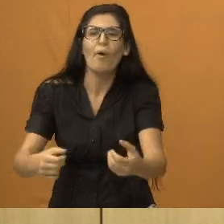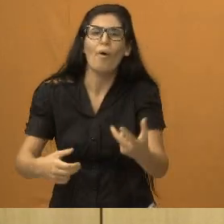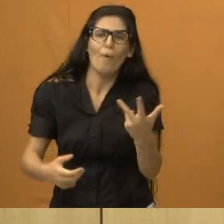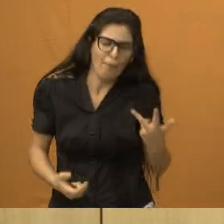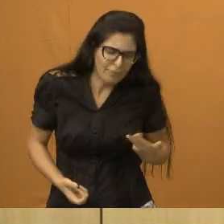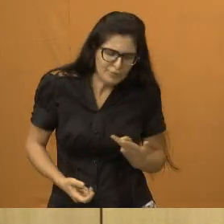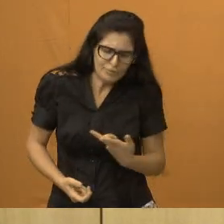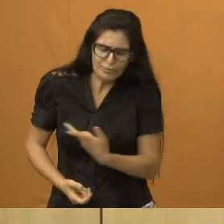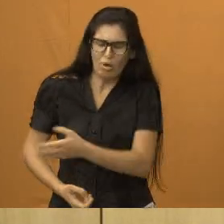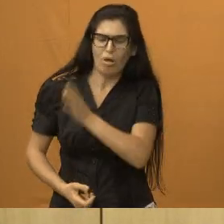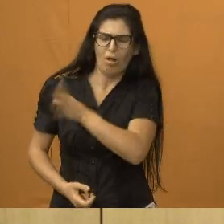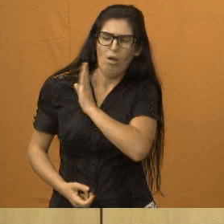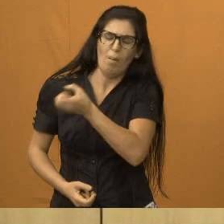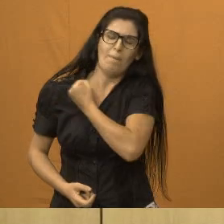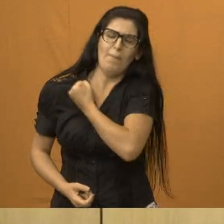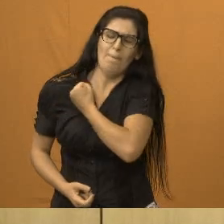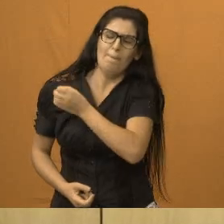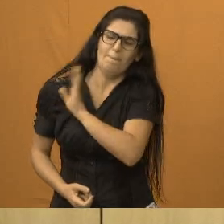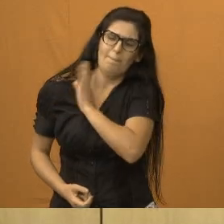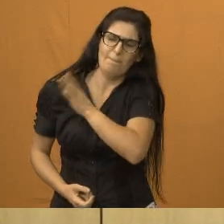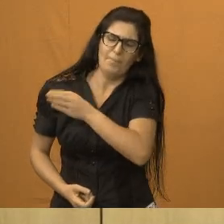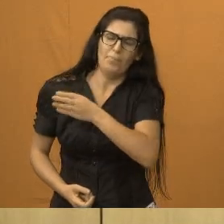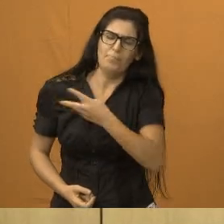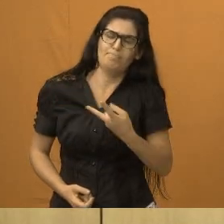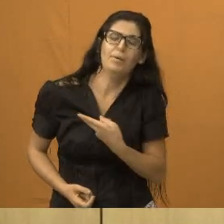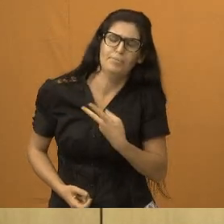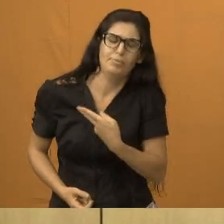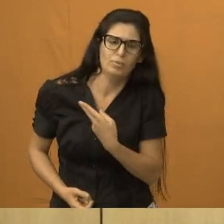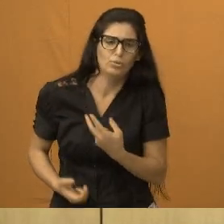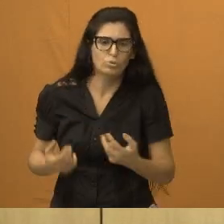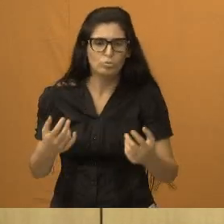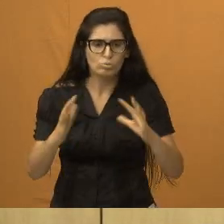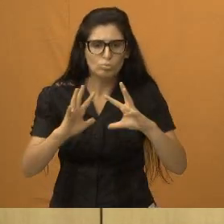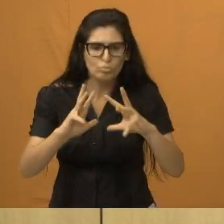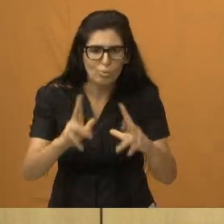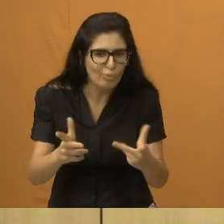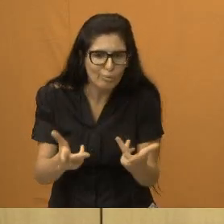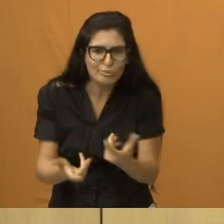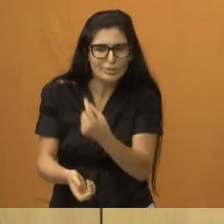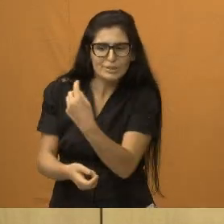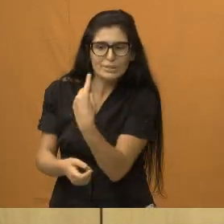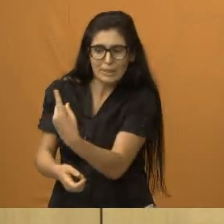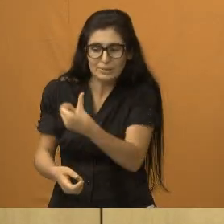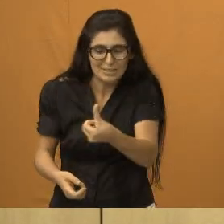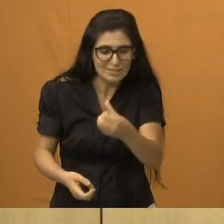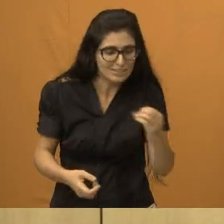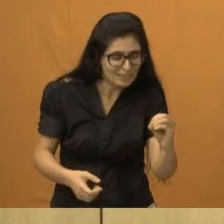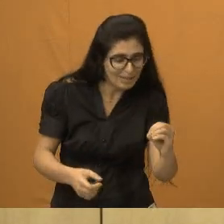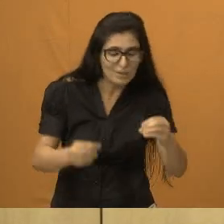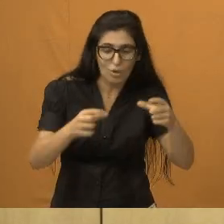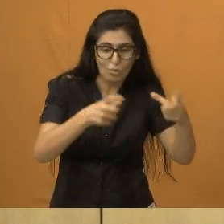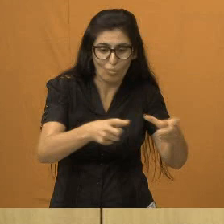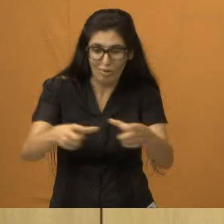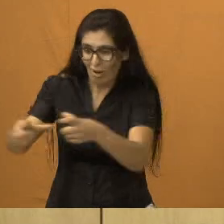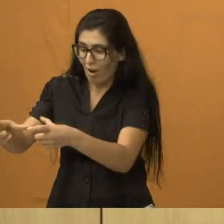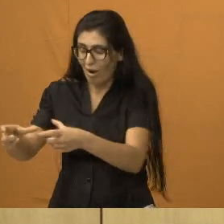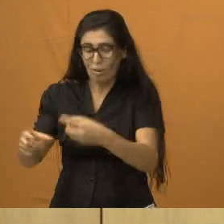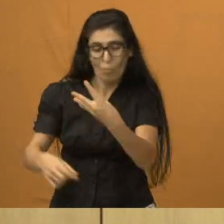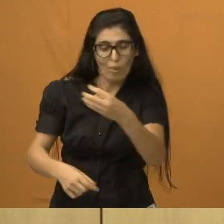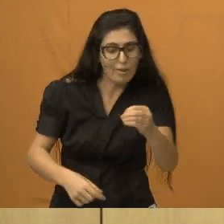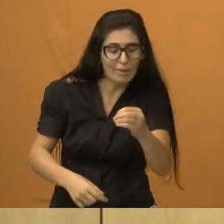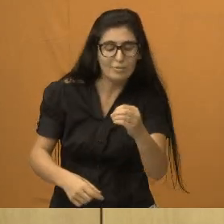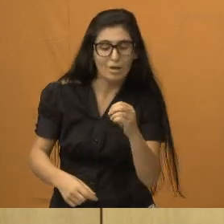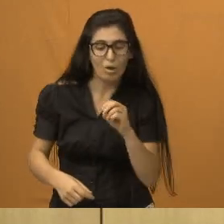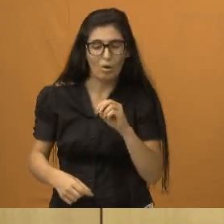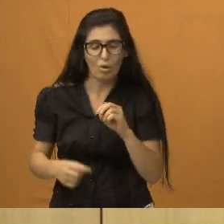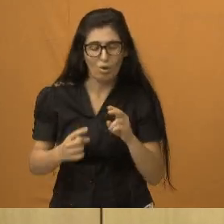cardíaca e neurocirurgia. Só essas 3 especialidades, são 160 leitos, sendo 40 de UTI. Eu tenho